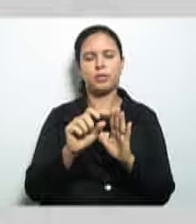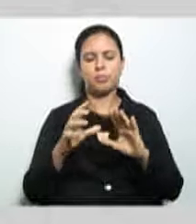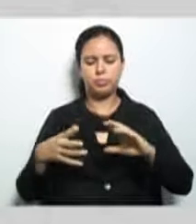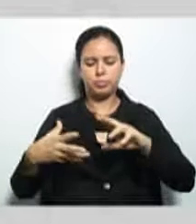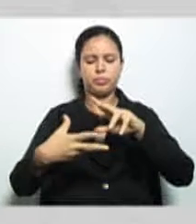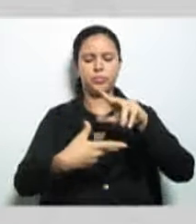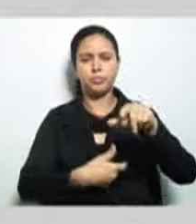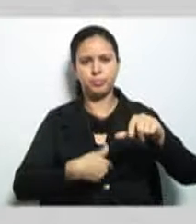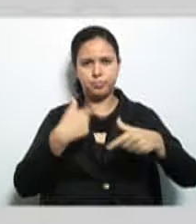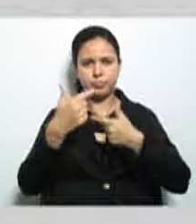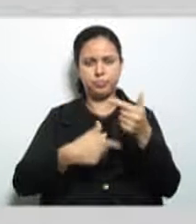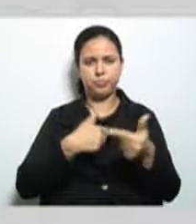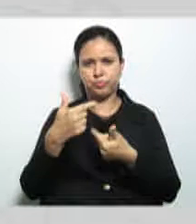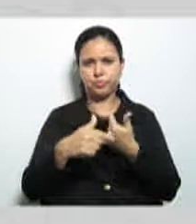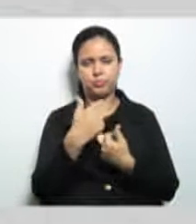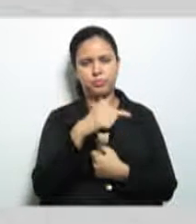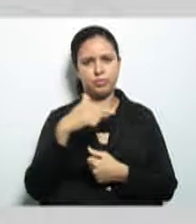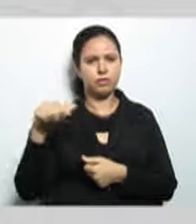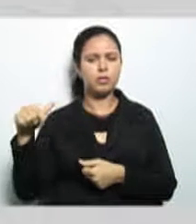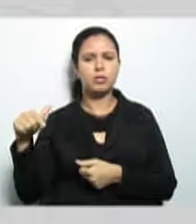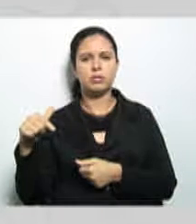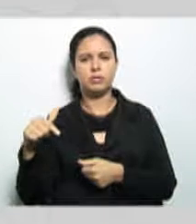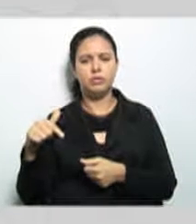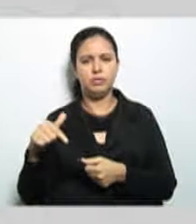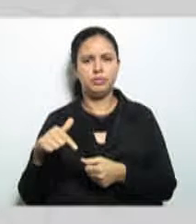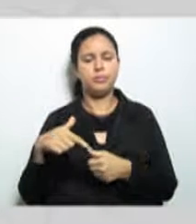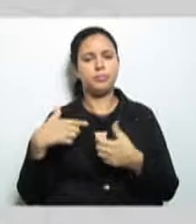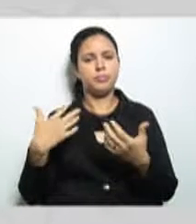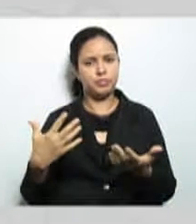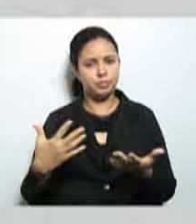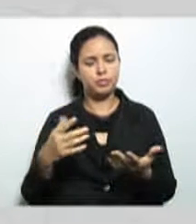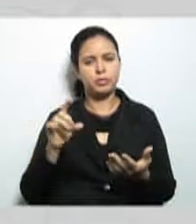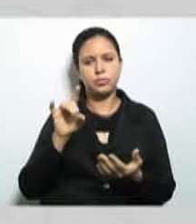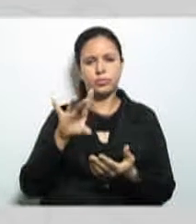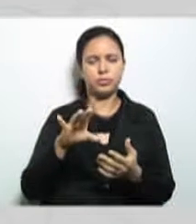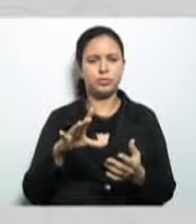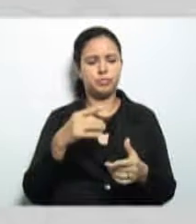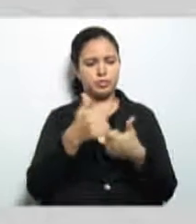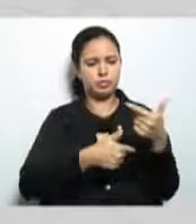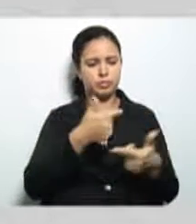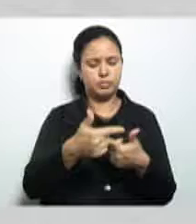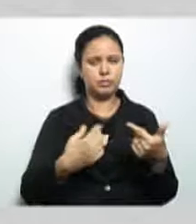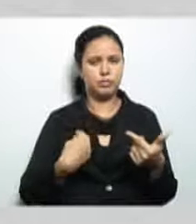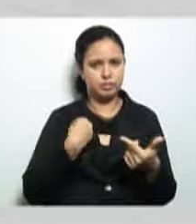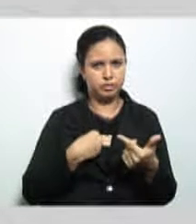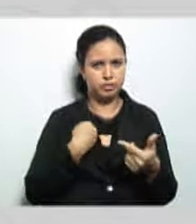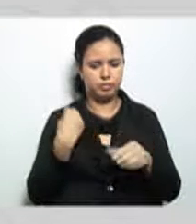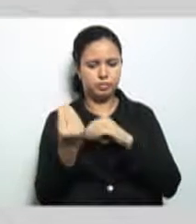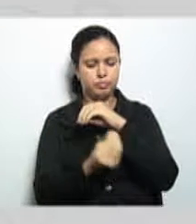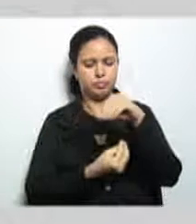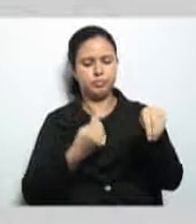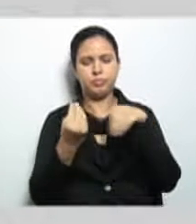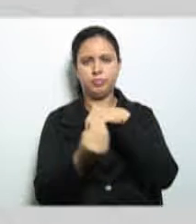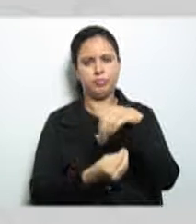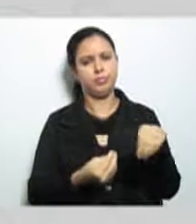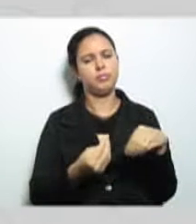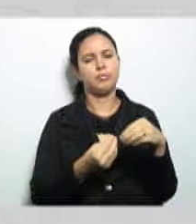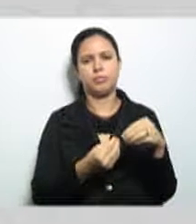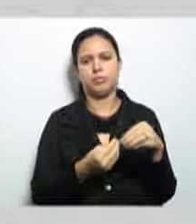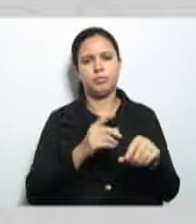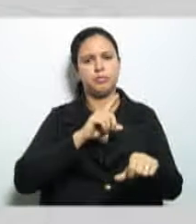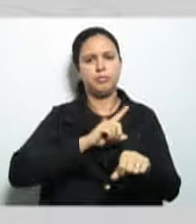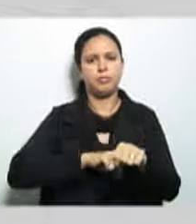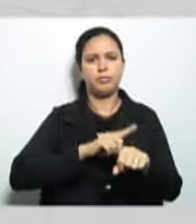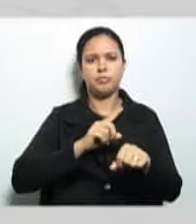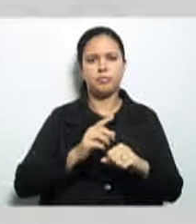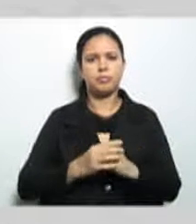trabalho. O mundo do trabalho era o mundo da vida, então eu trabalhava e vivia e subsistia do próprio ambiente.